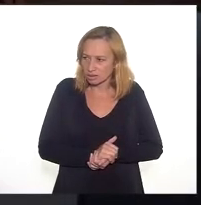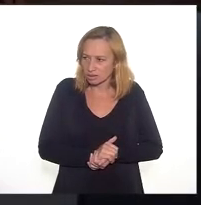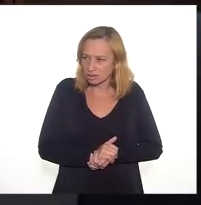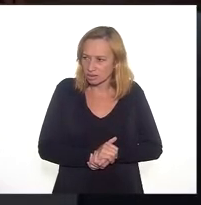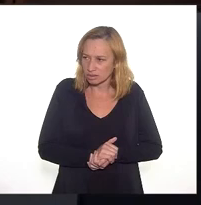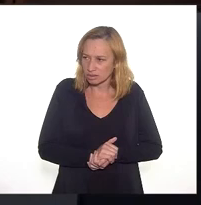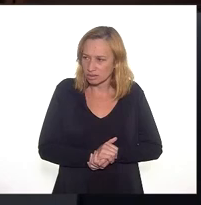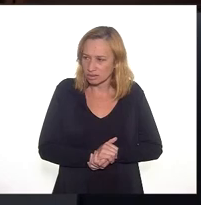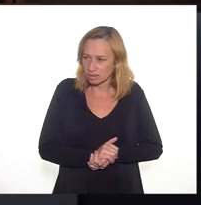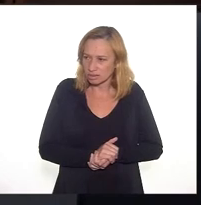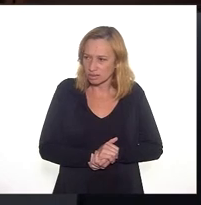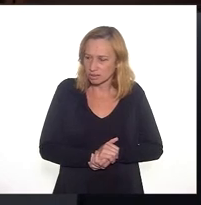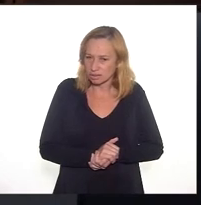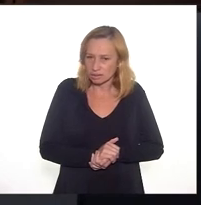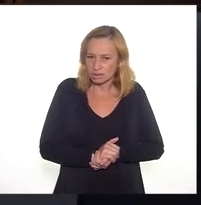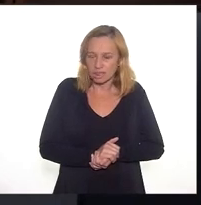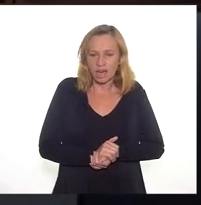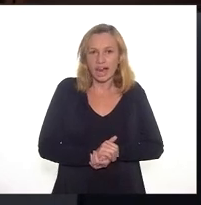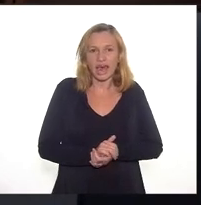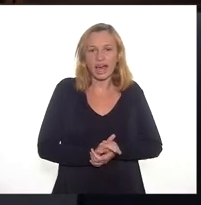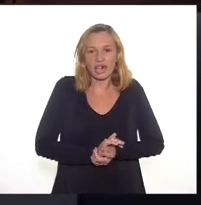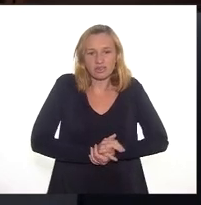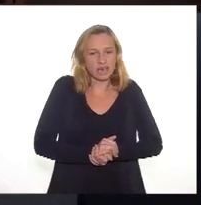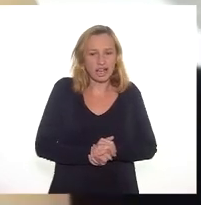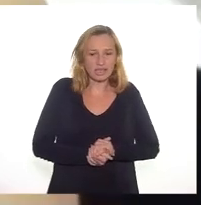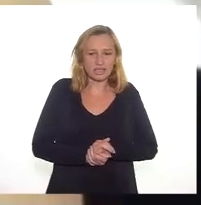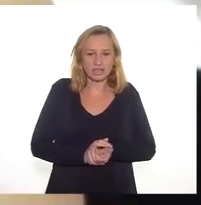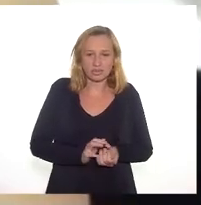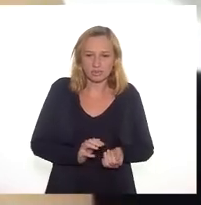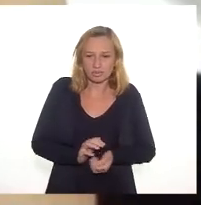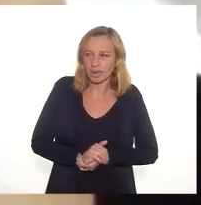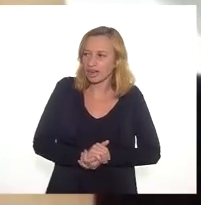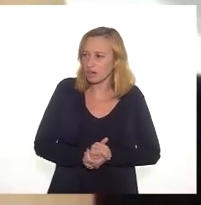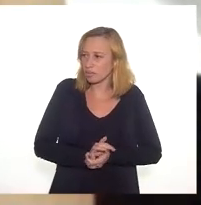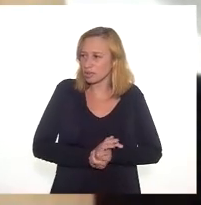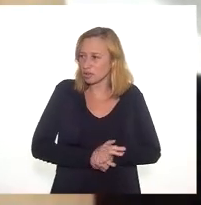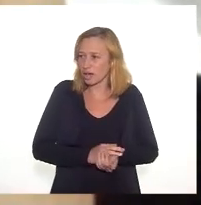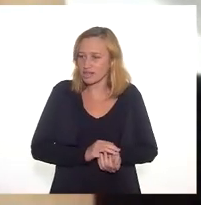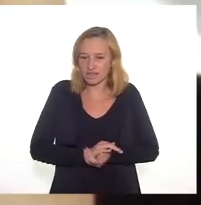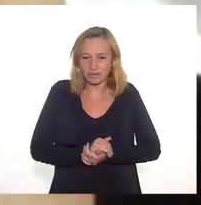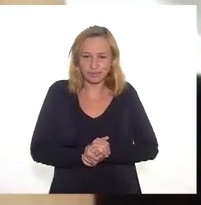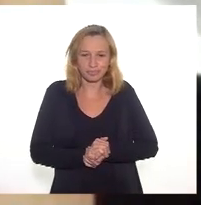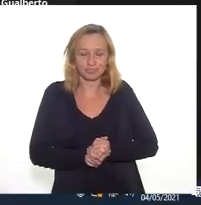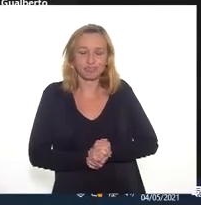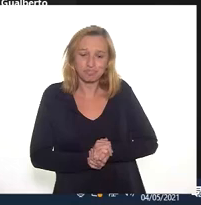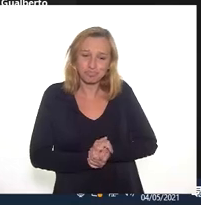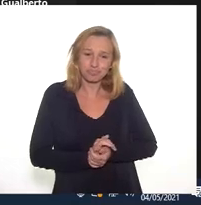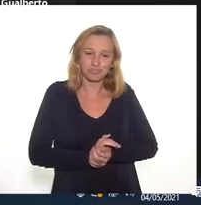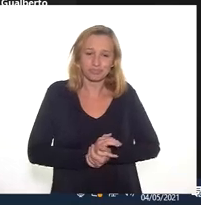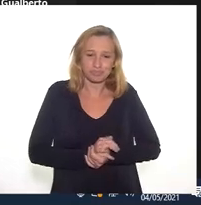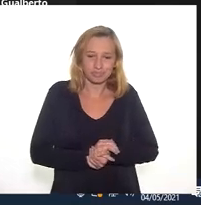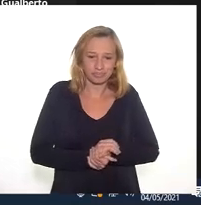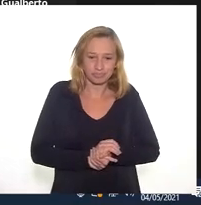que menos também. Eu vou doar, então, também. Ok. Ah, obrigada, então.